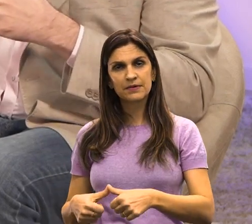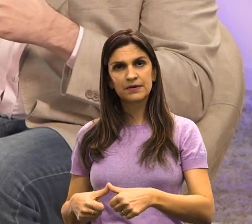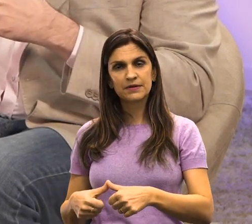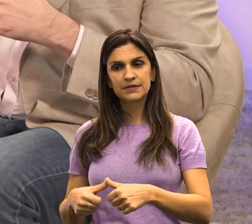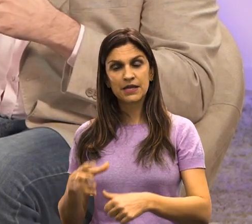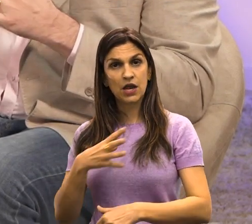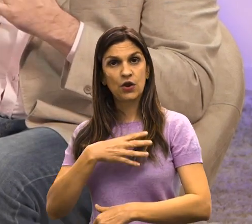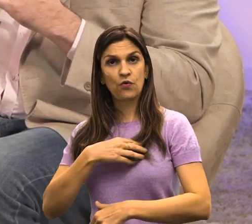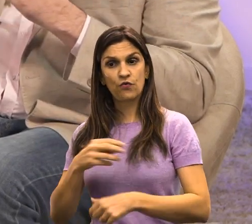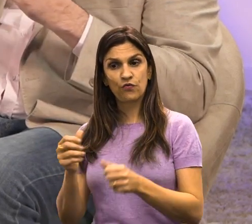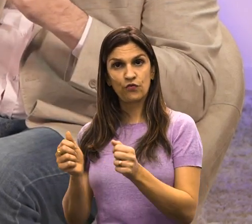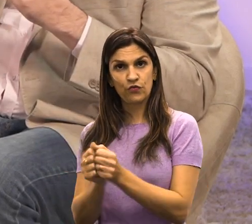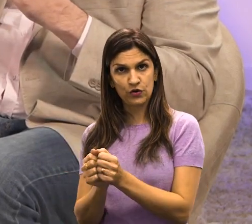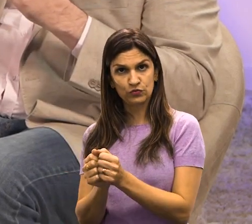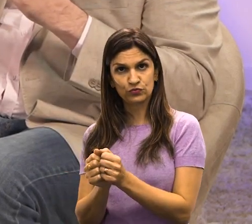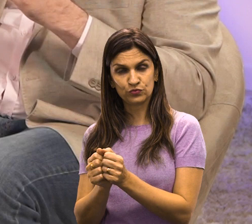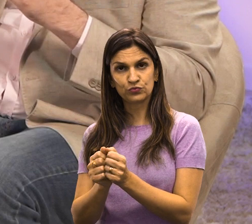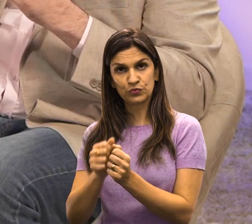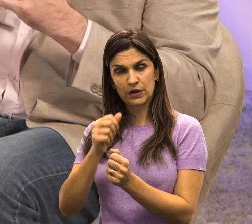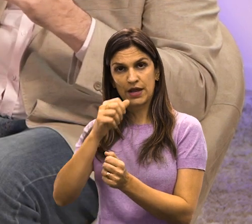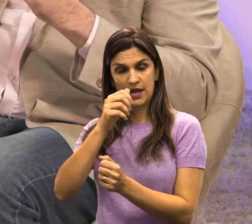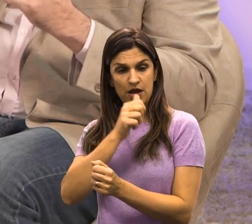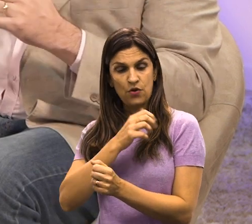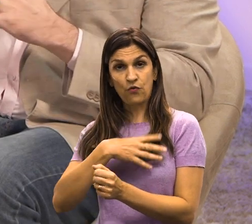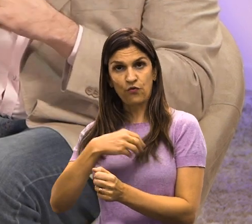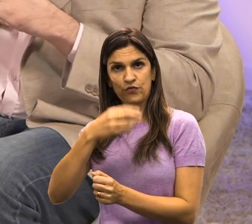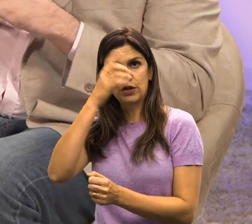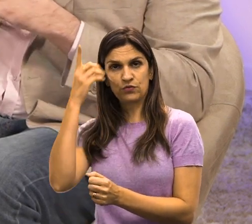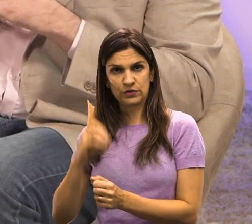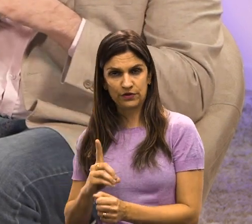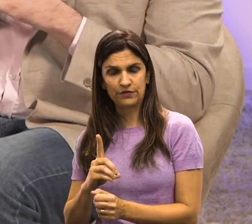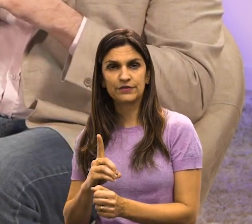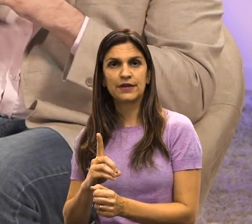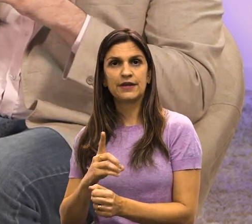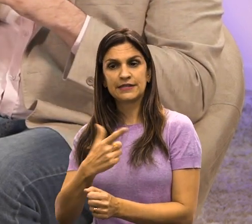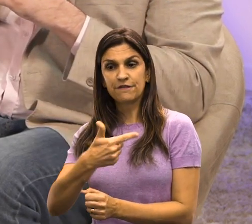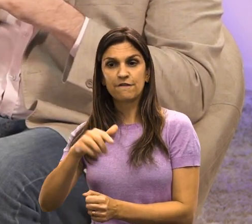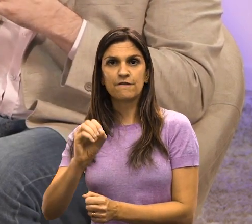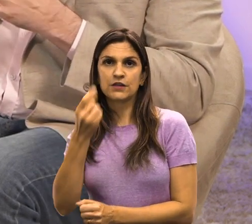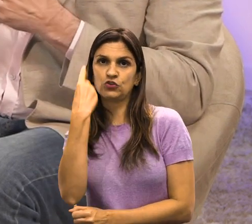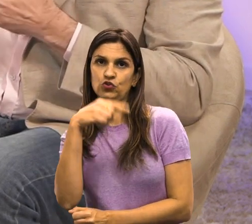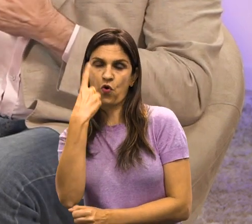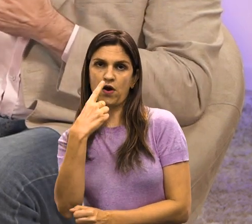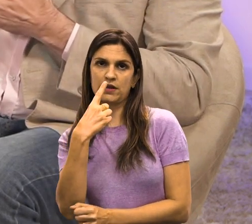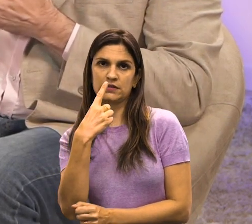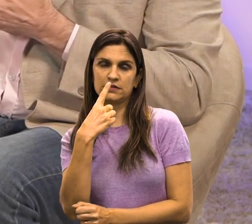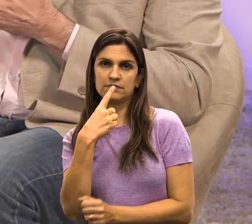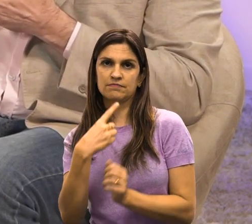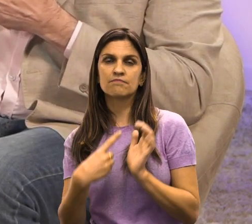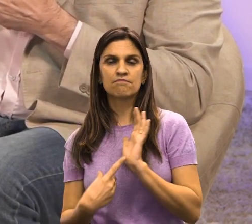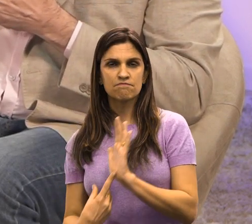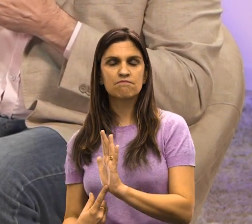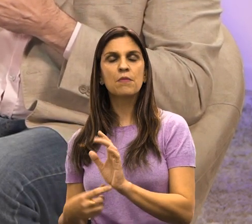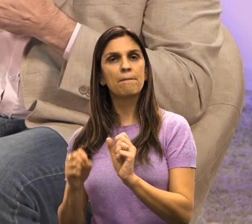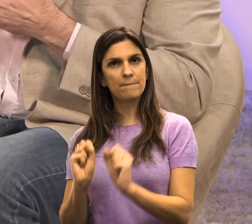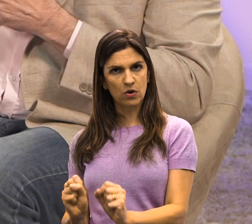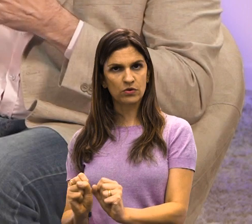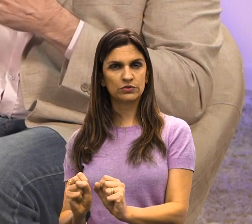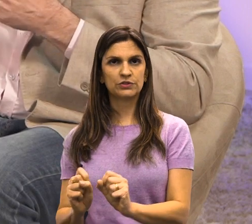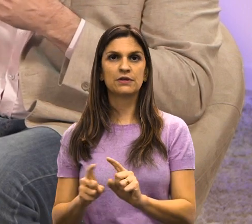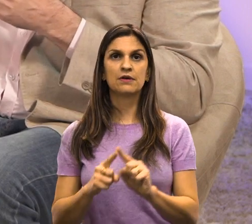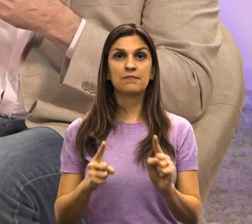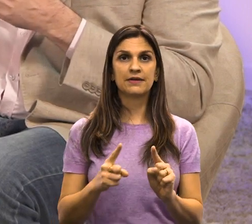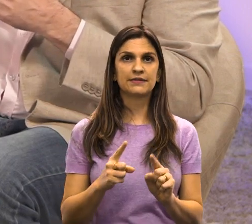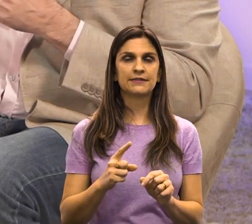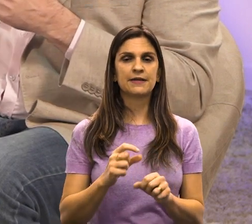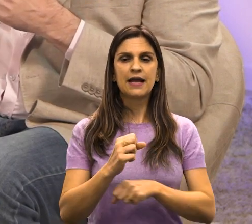20 horas. Então, a redução de 50% da carga horária. Só que a lei determinava que